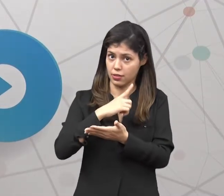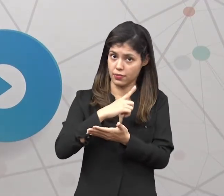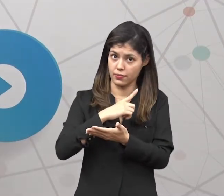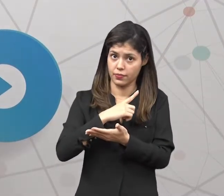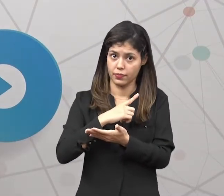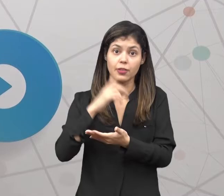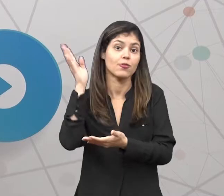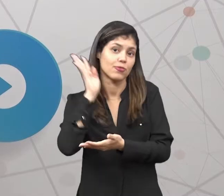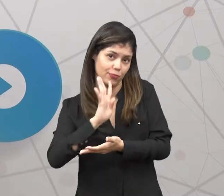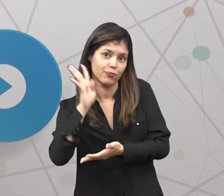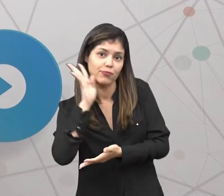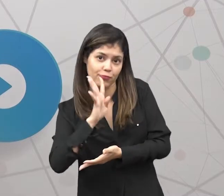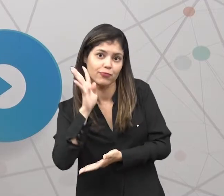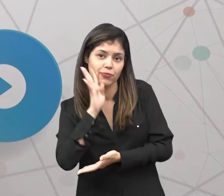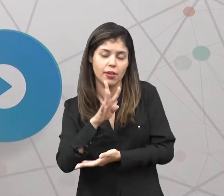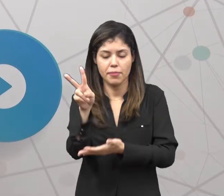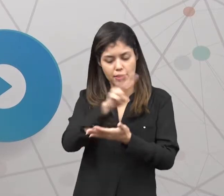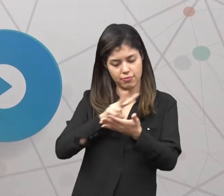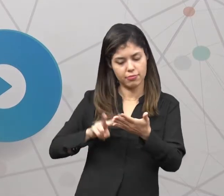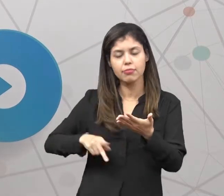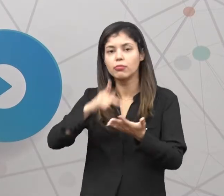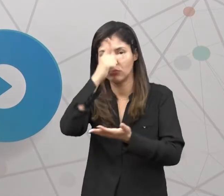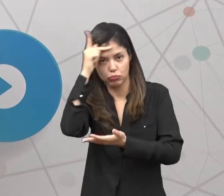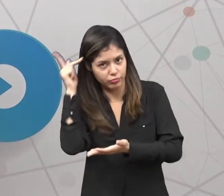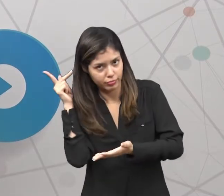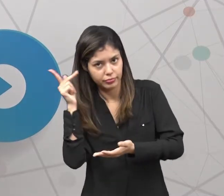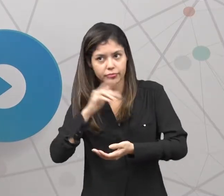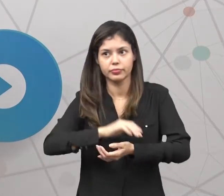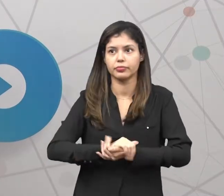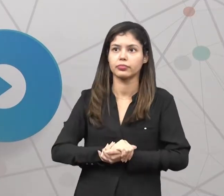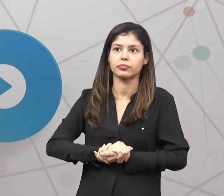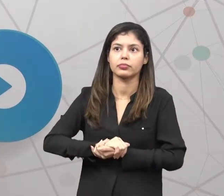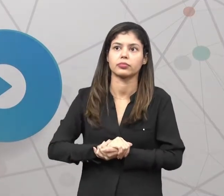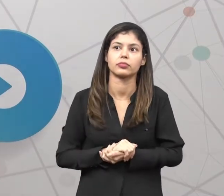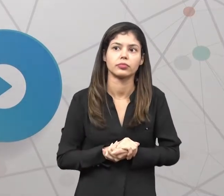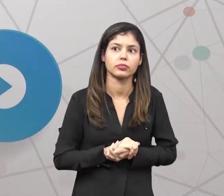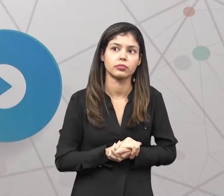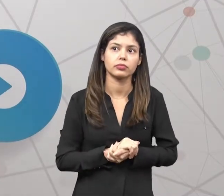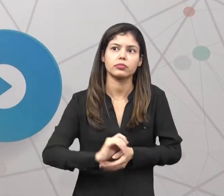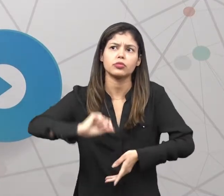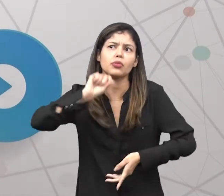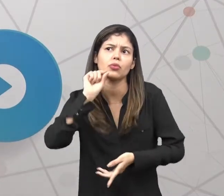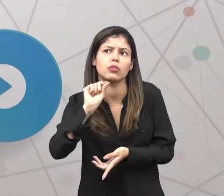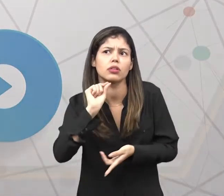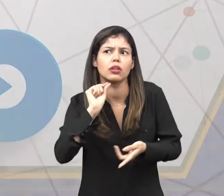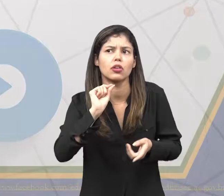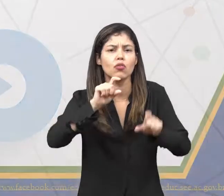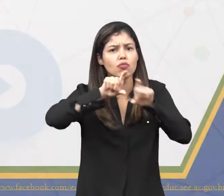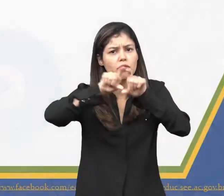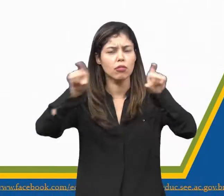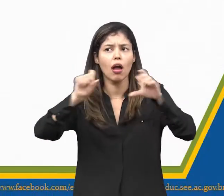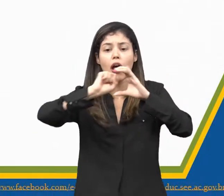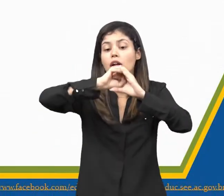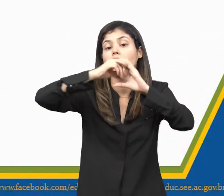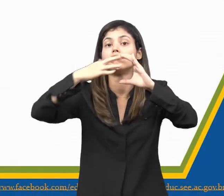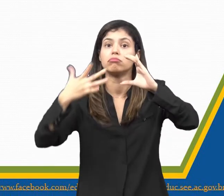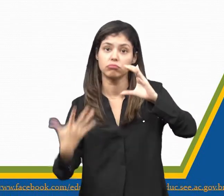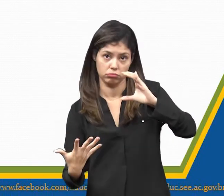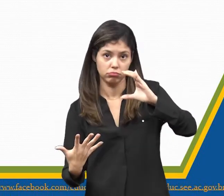fosse legal para o leitor, ok? O que é o formato e as